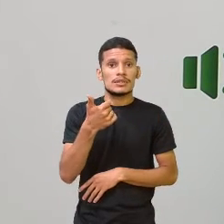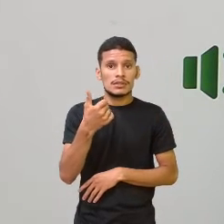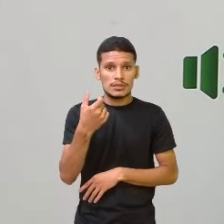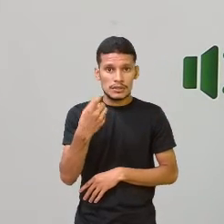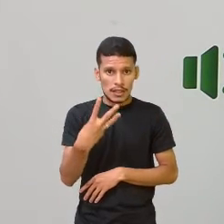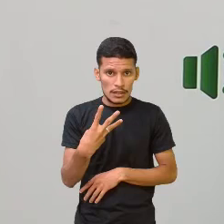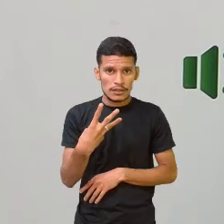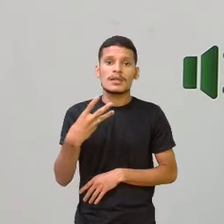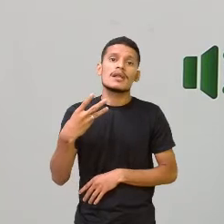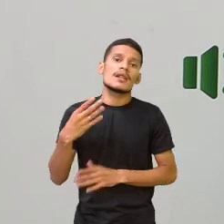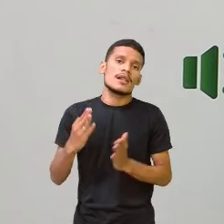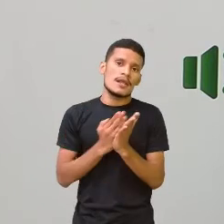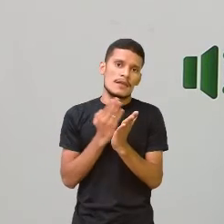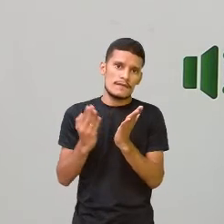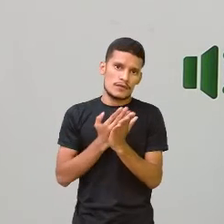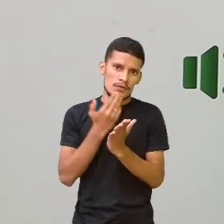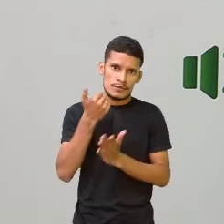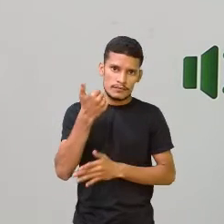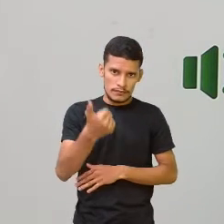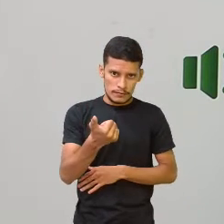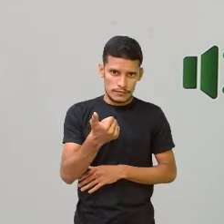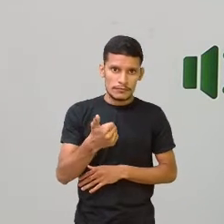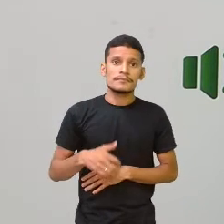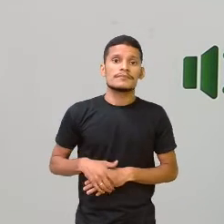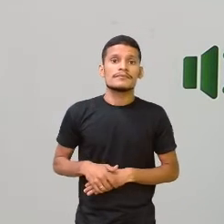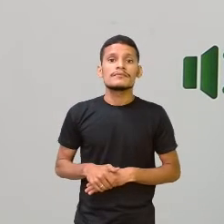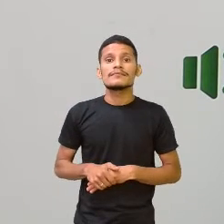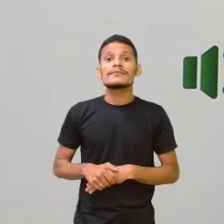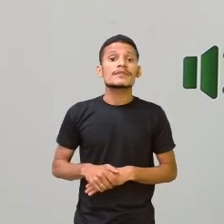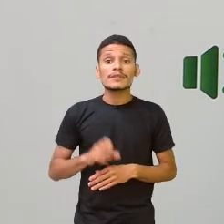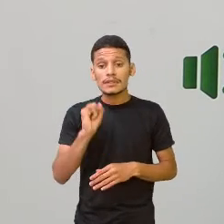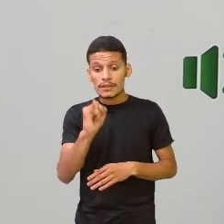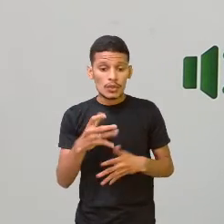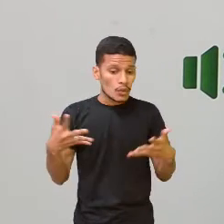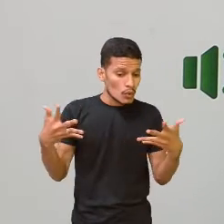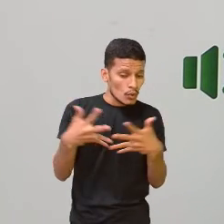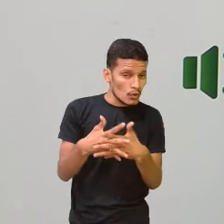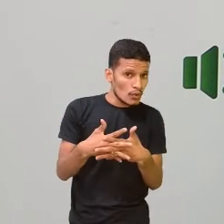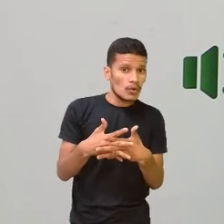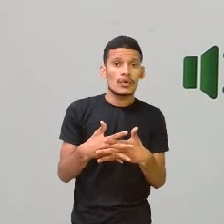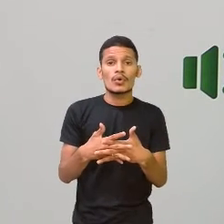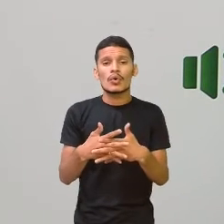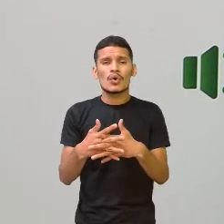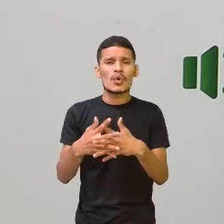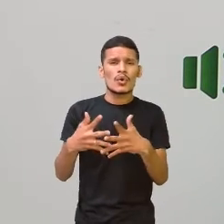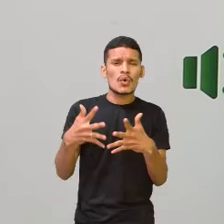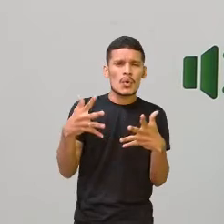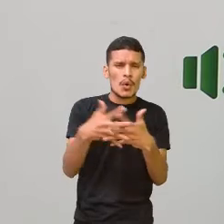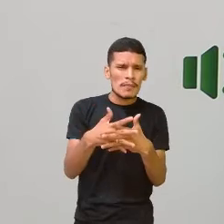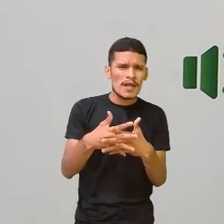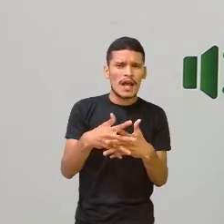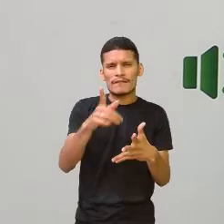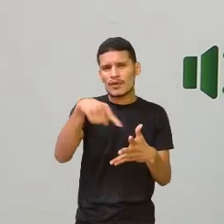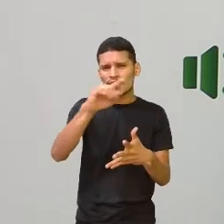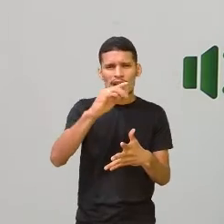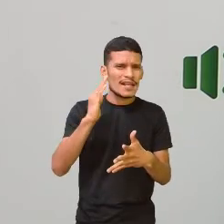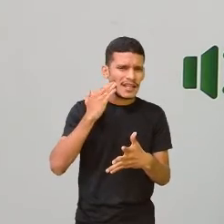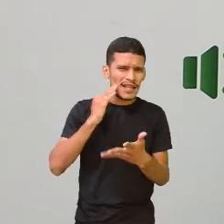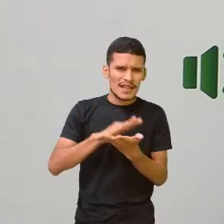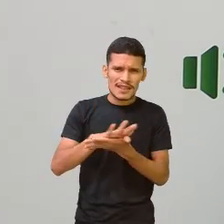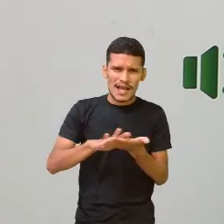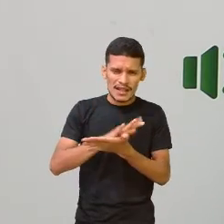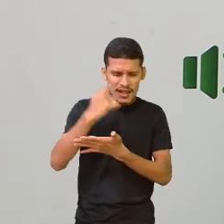213 livros. Beleza? Quando tiver confusão, quando ficar complicado e você não conseguir